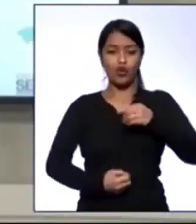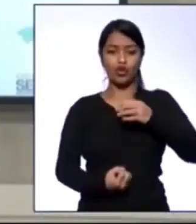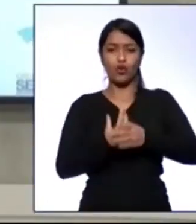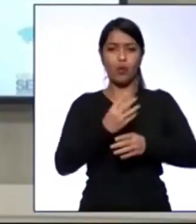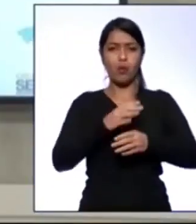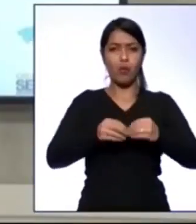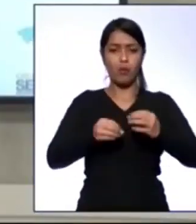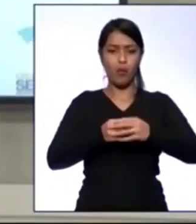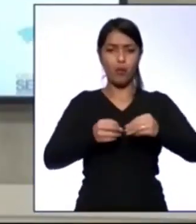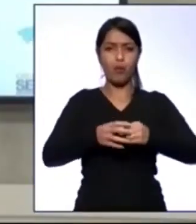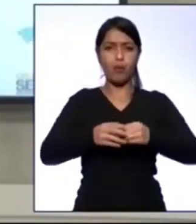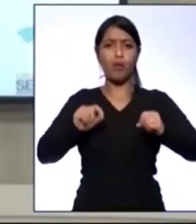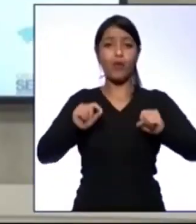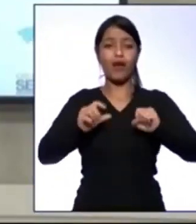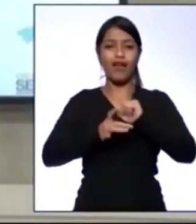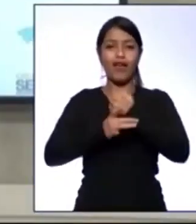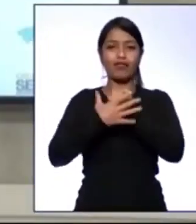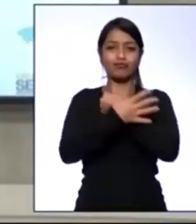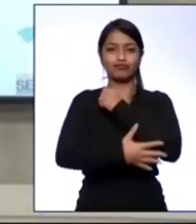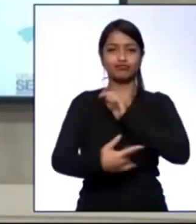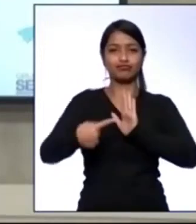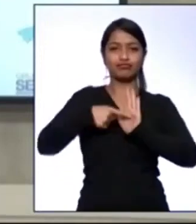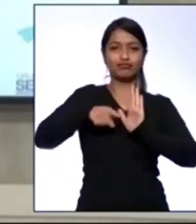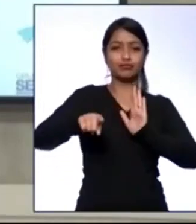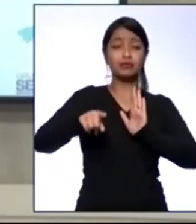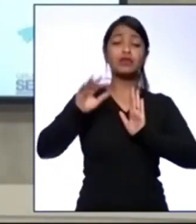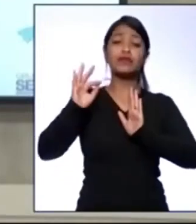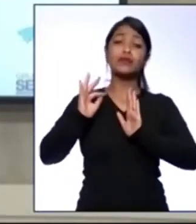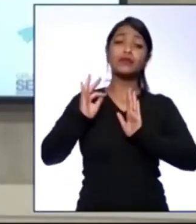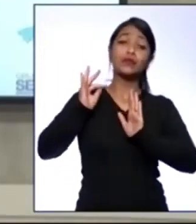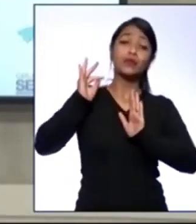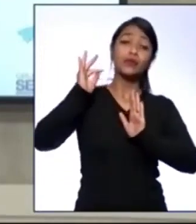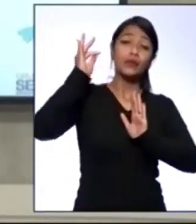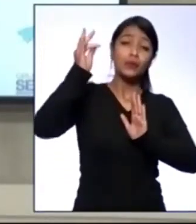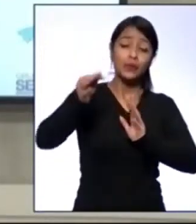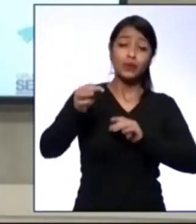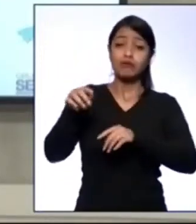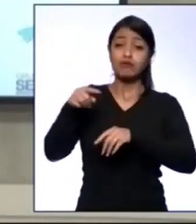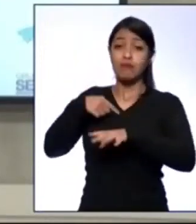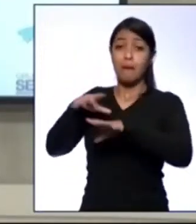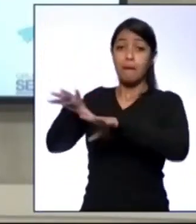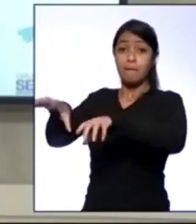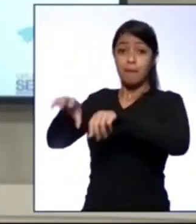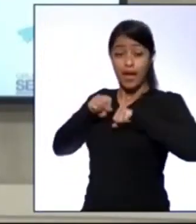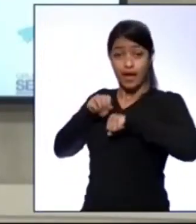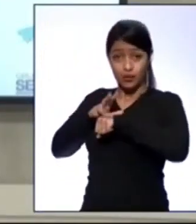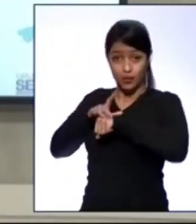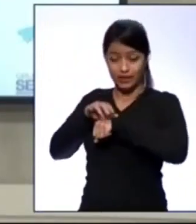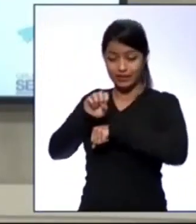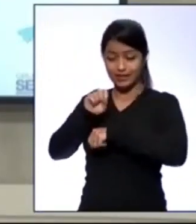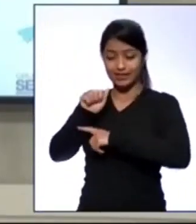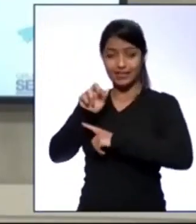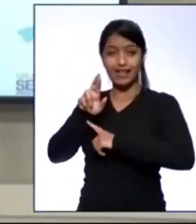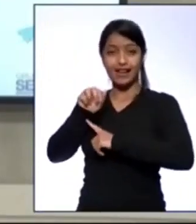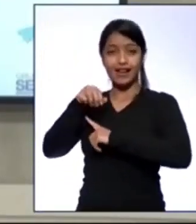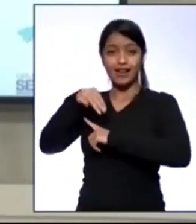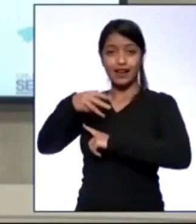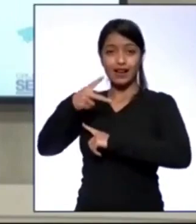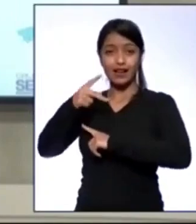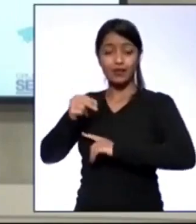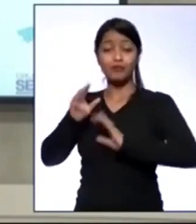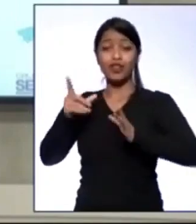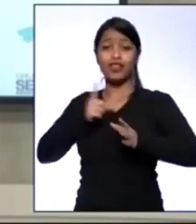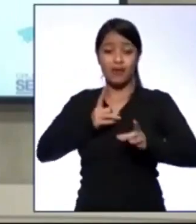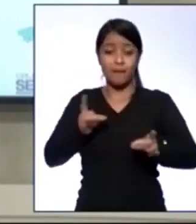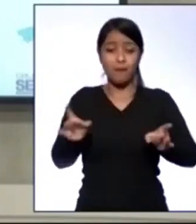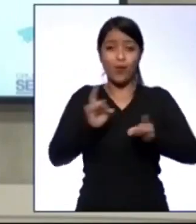naturalmente, eu já tenho células de memória e eu consigo combater o sarampo.